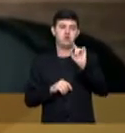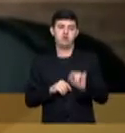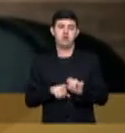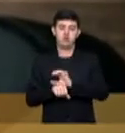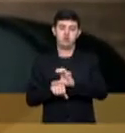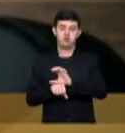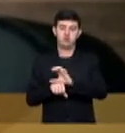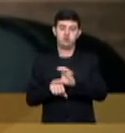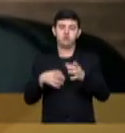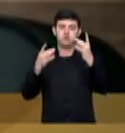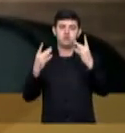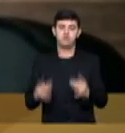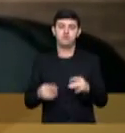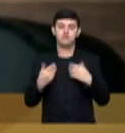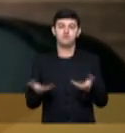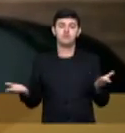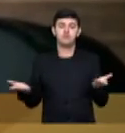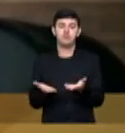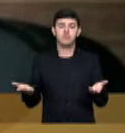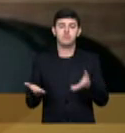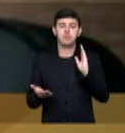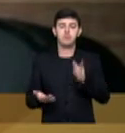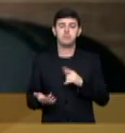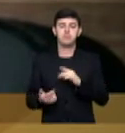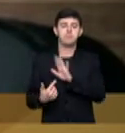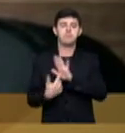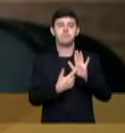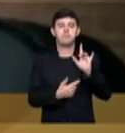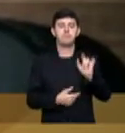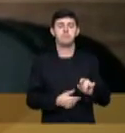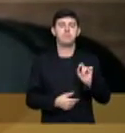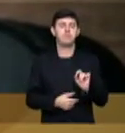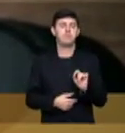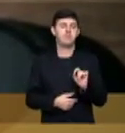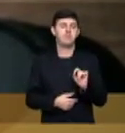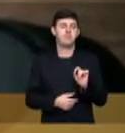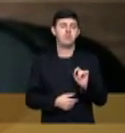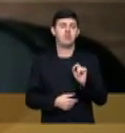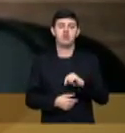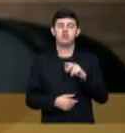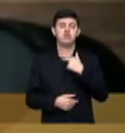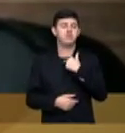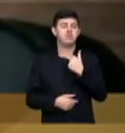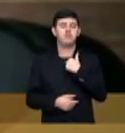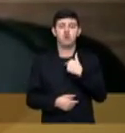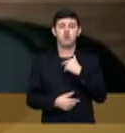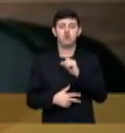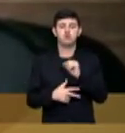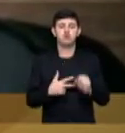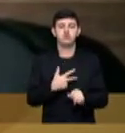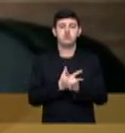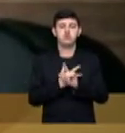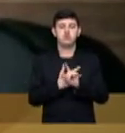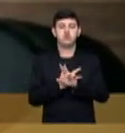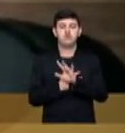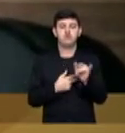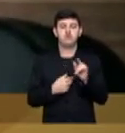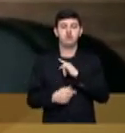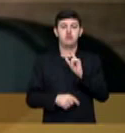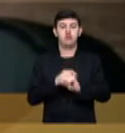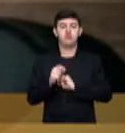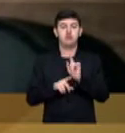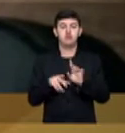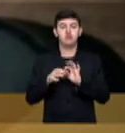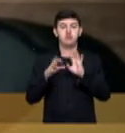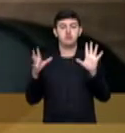Constituição, sustentando que não se deve pressupor que o legislador haja querido dispor